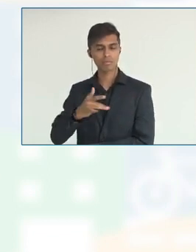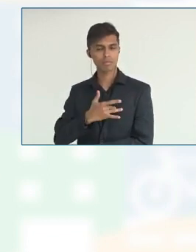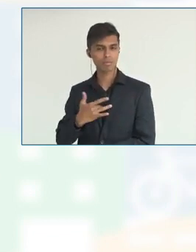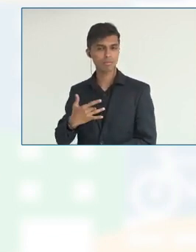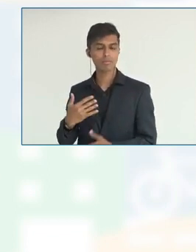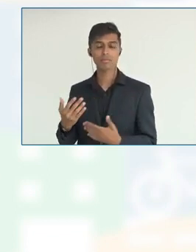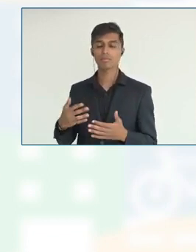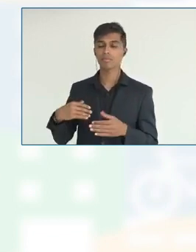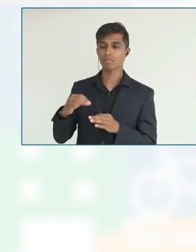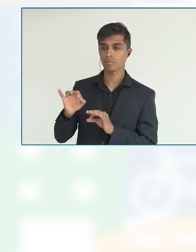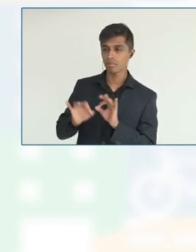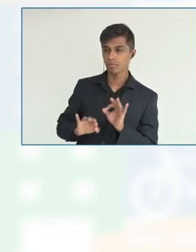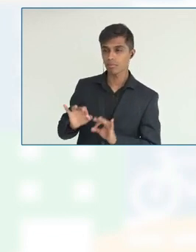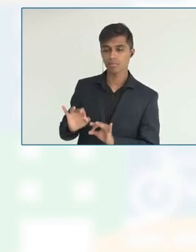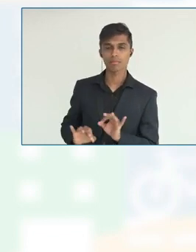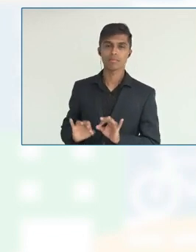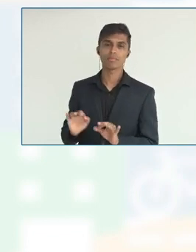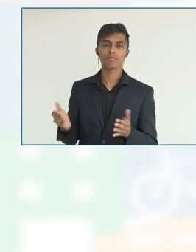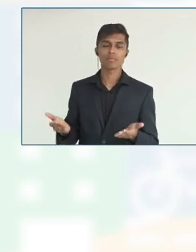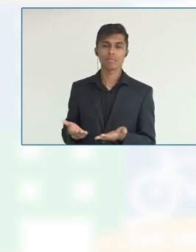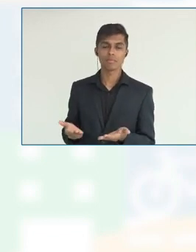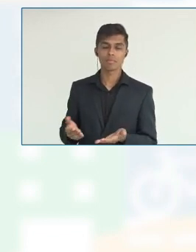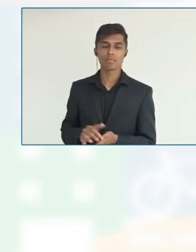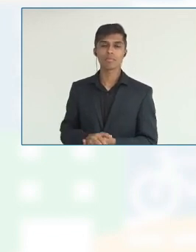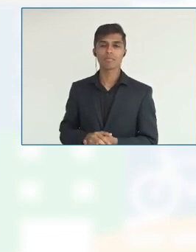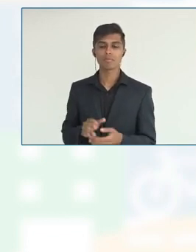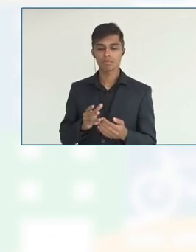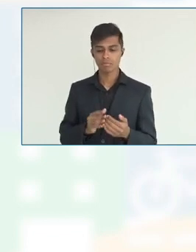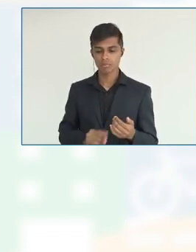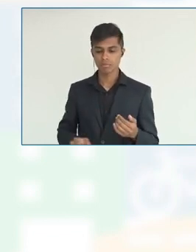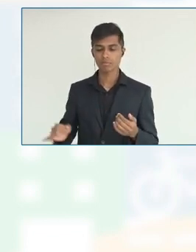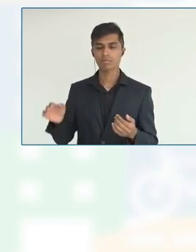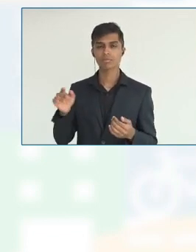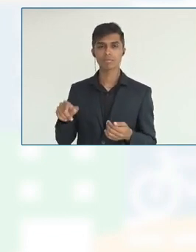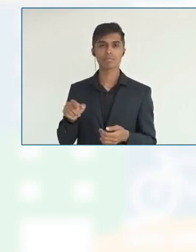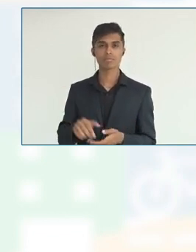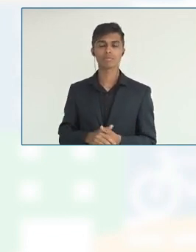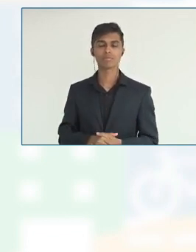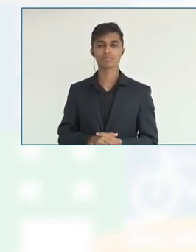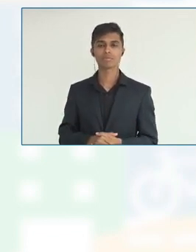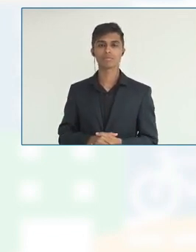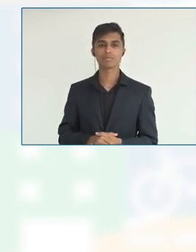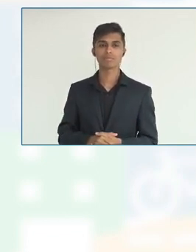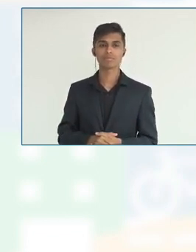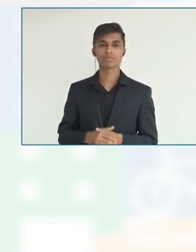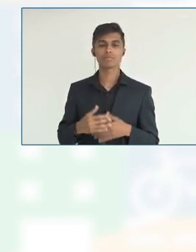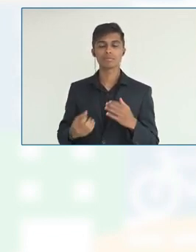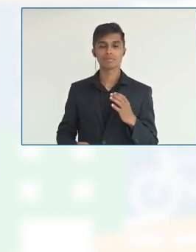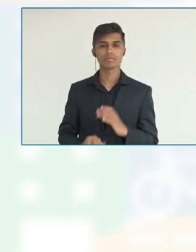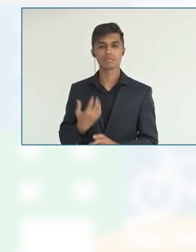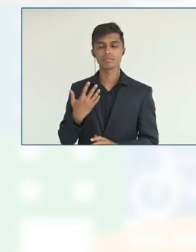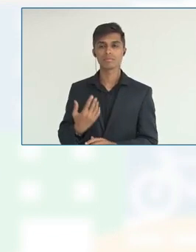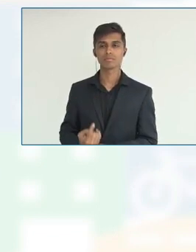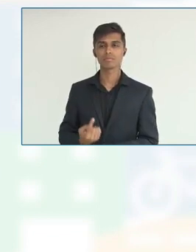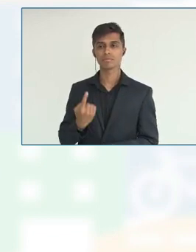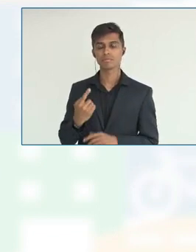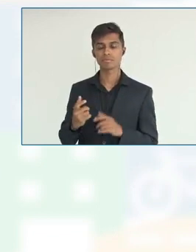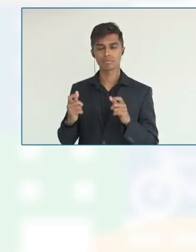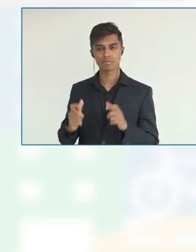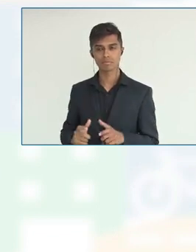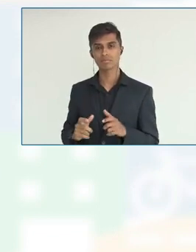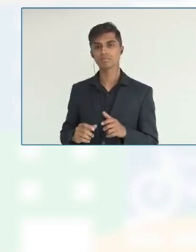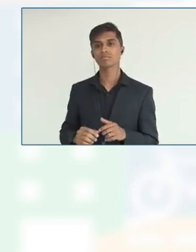reorganização, né, do Centro de Controle de Intoxicações, dessa vinculação administrativa, foi criada uma área